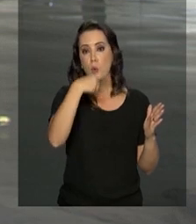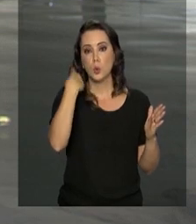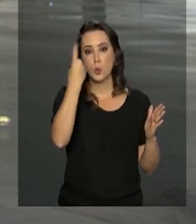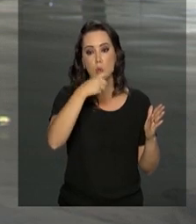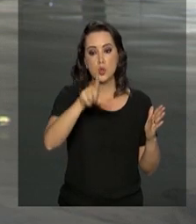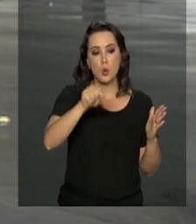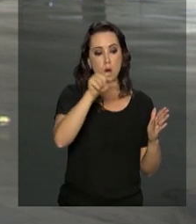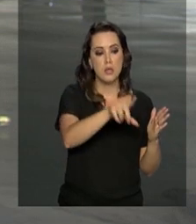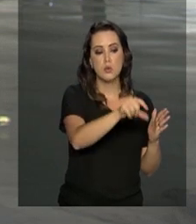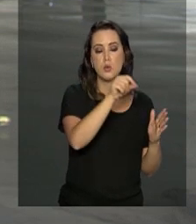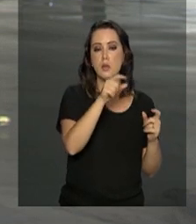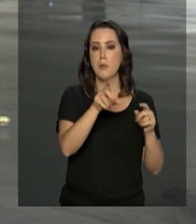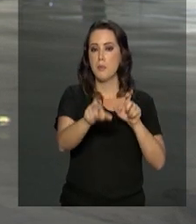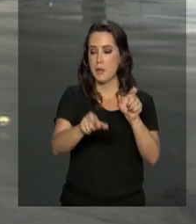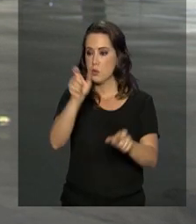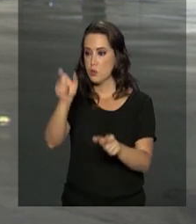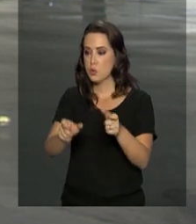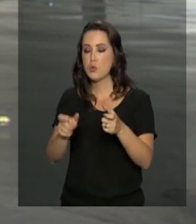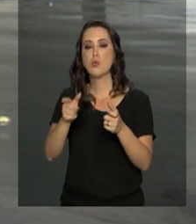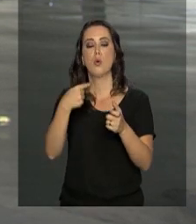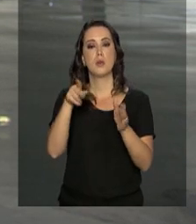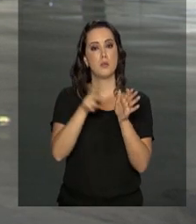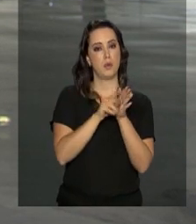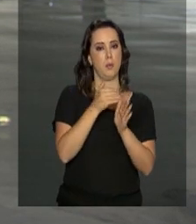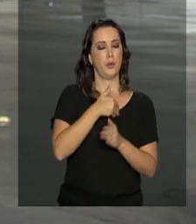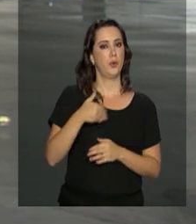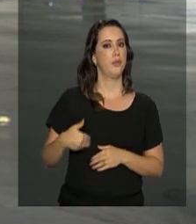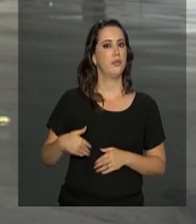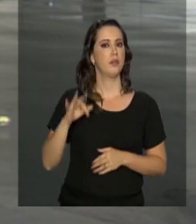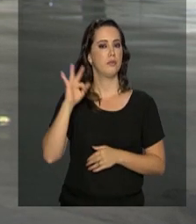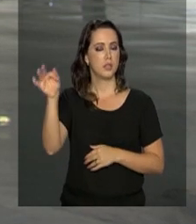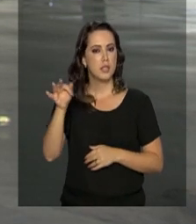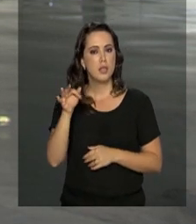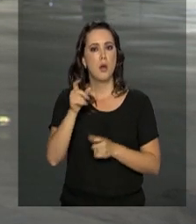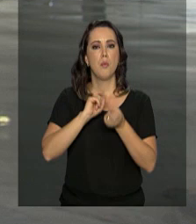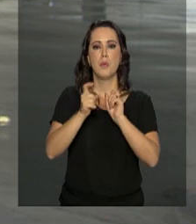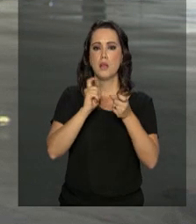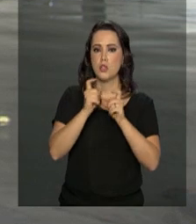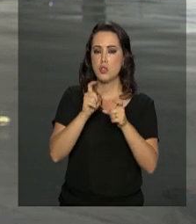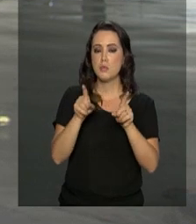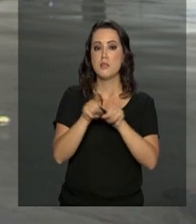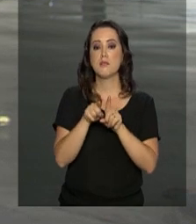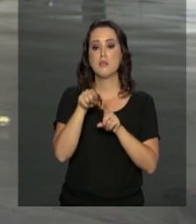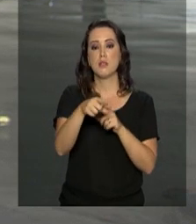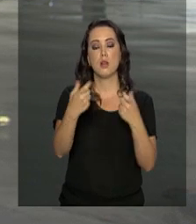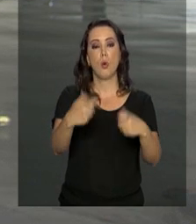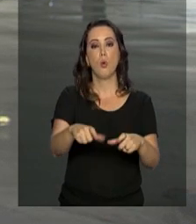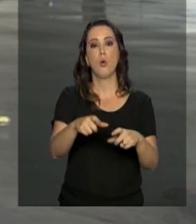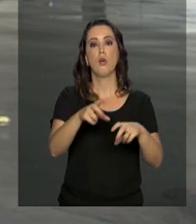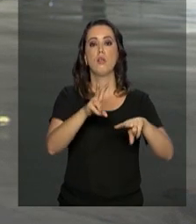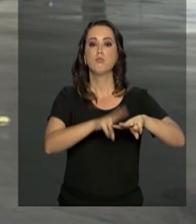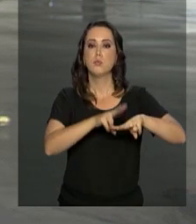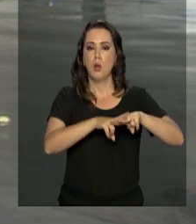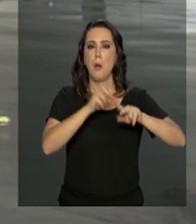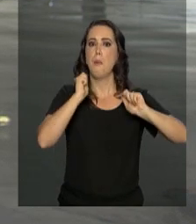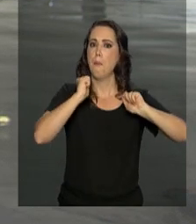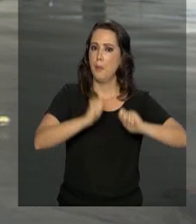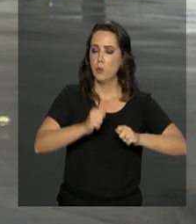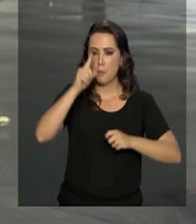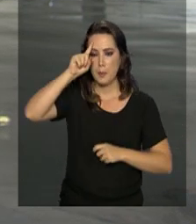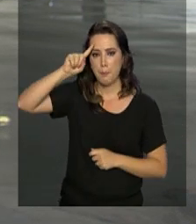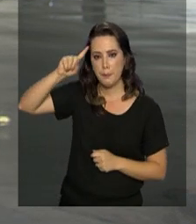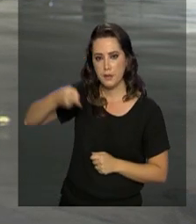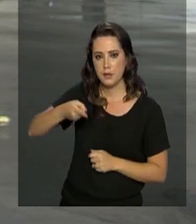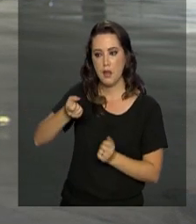indicados pela união como administradores do sistema prisional e socioeducativo do estado com poderes para ordenar